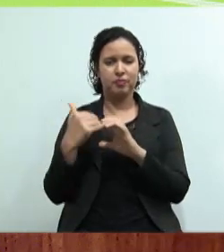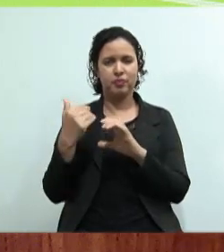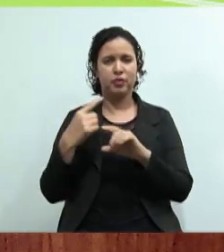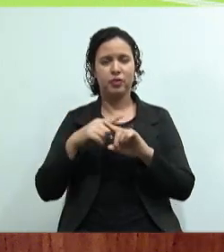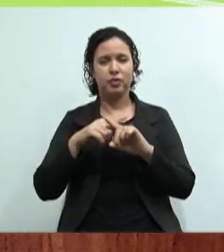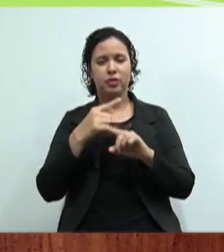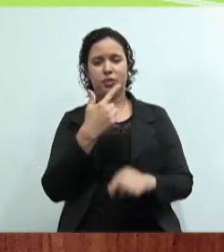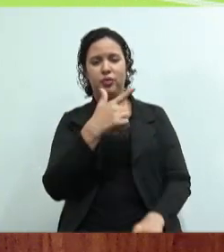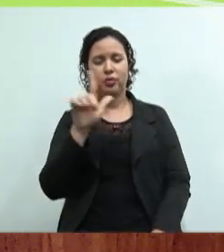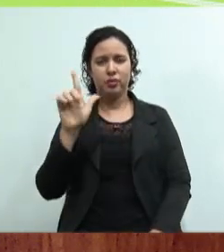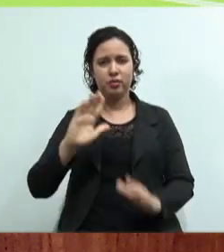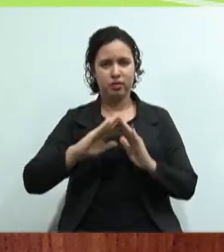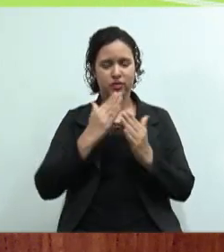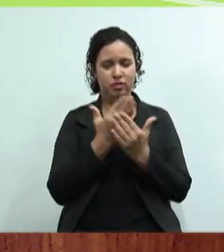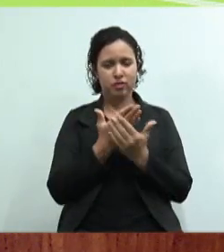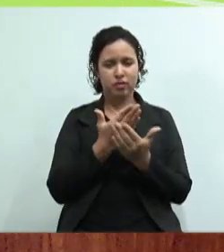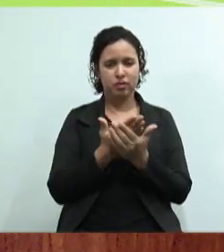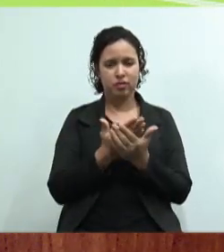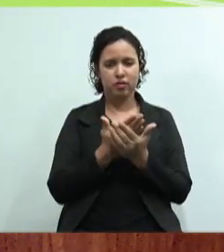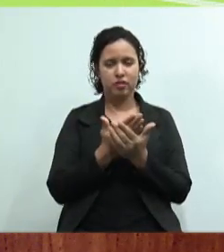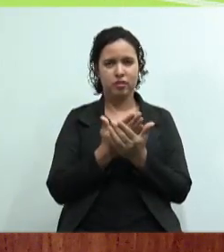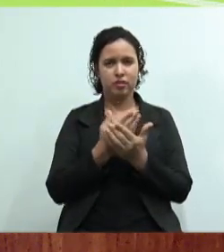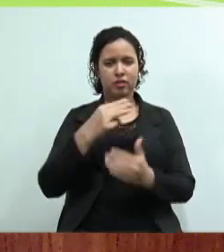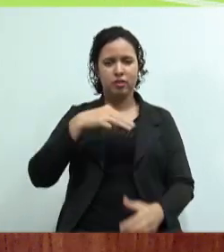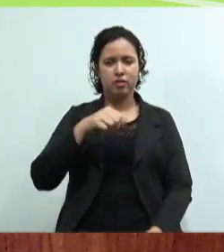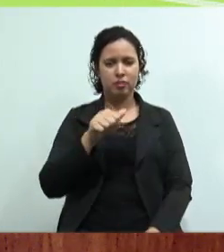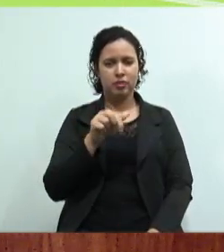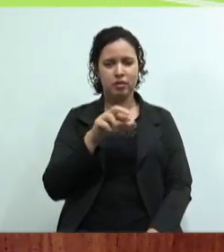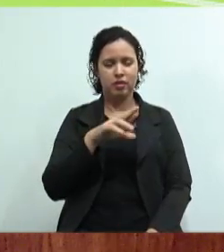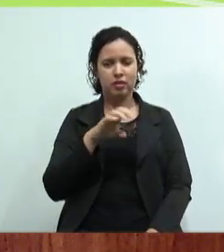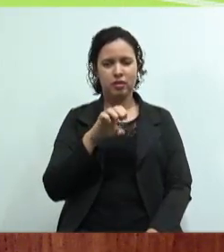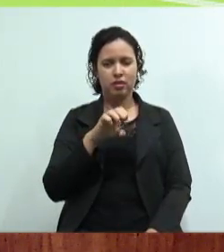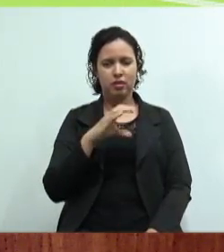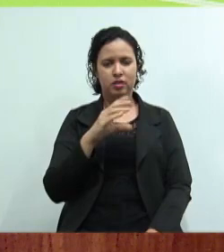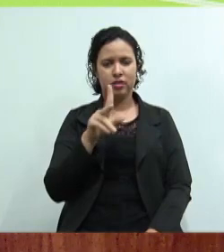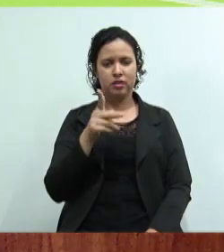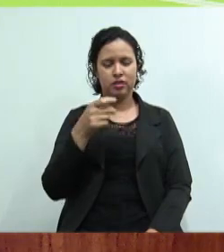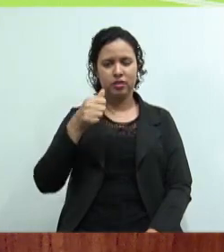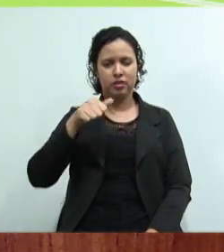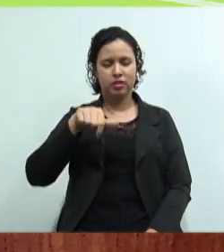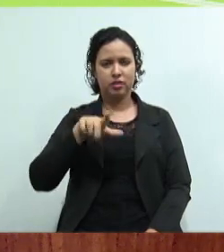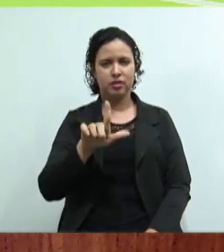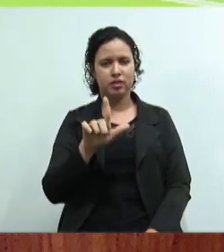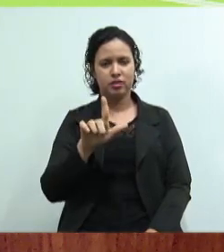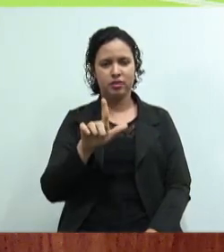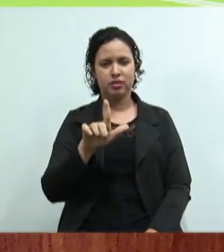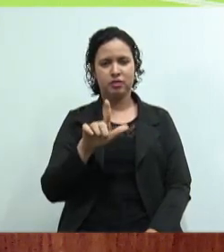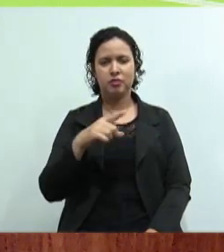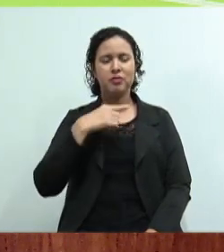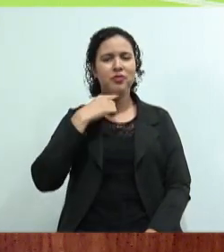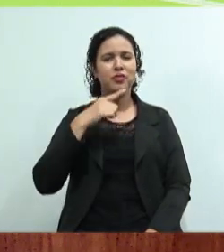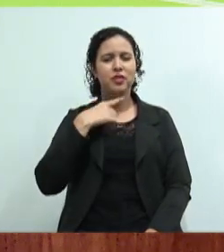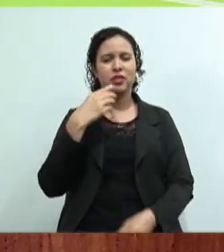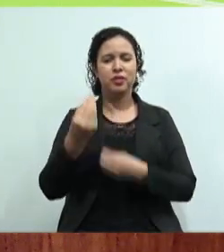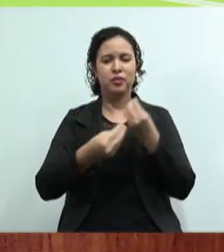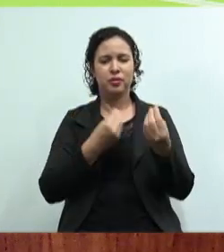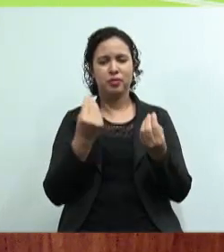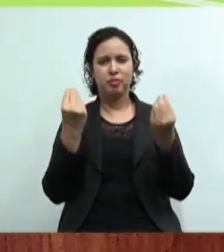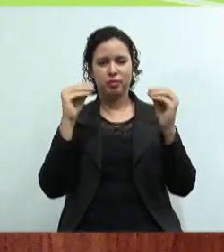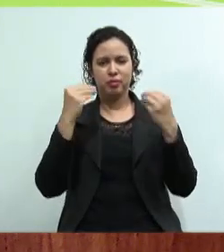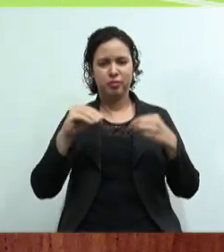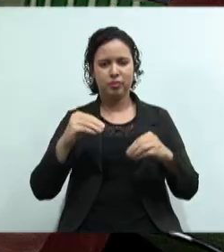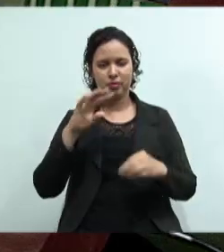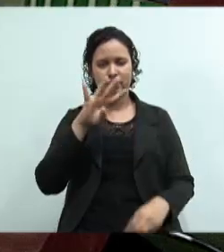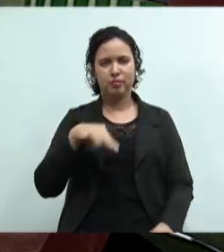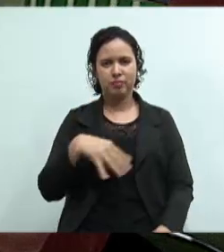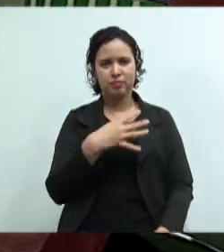coisa, os alunos da Escola Marechal estão achando complicado a tarefa 3. Sério que não estão entendendo como preencher as planilhas. Pois